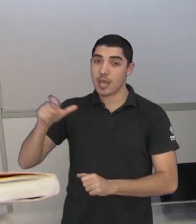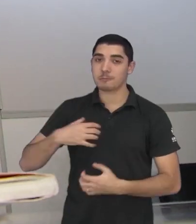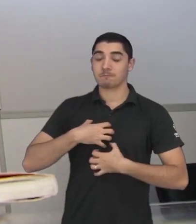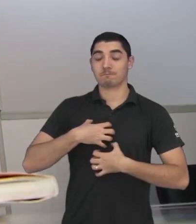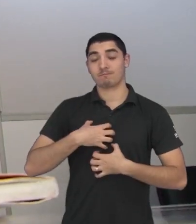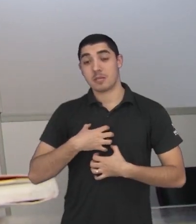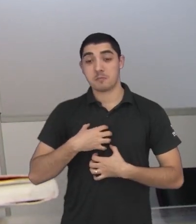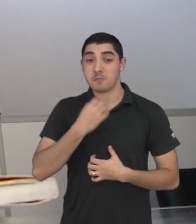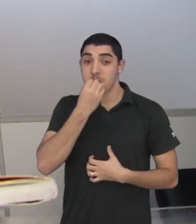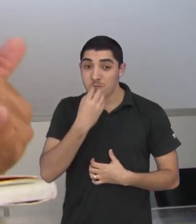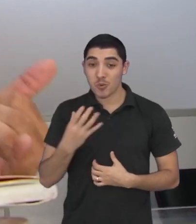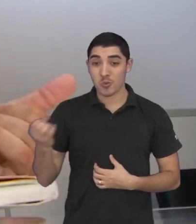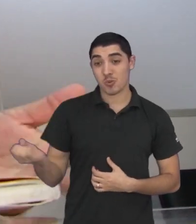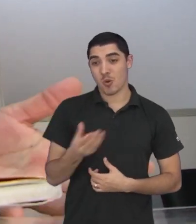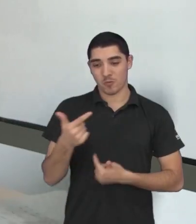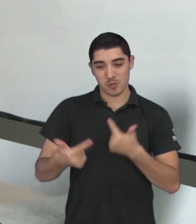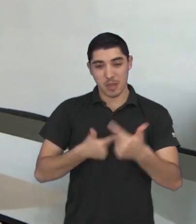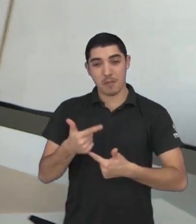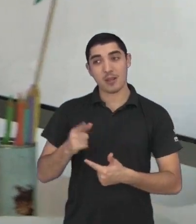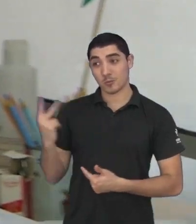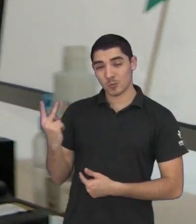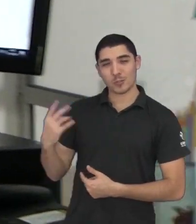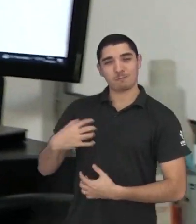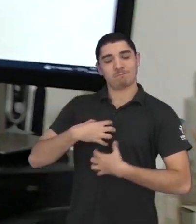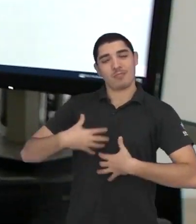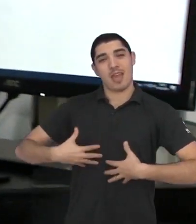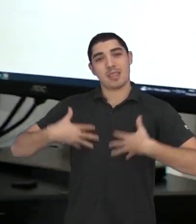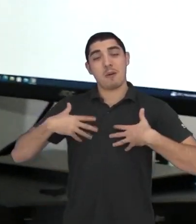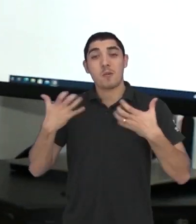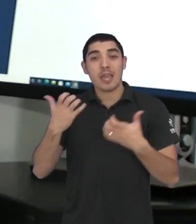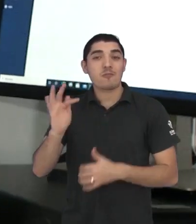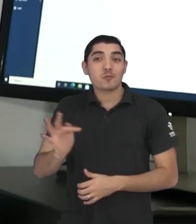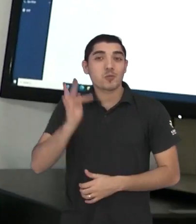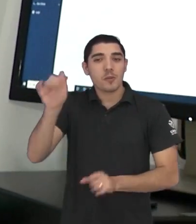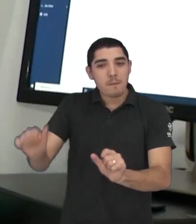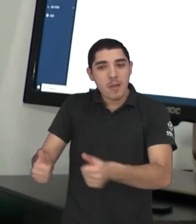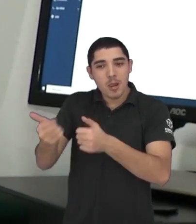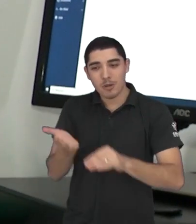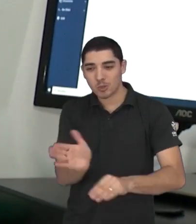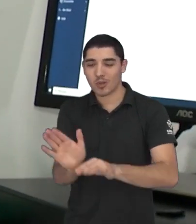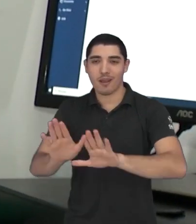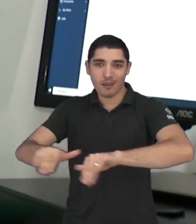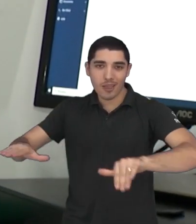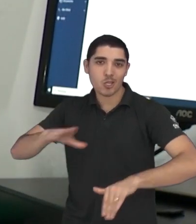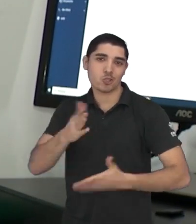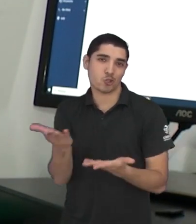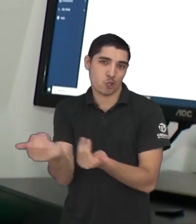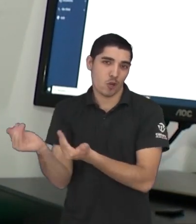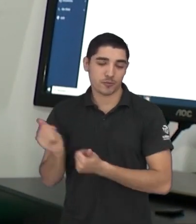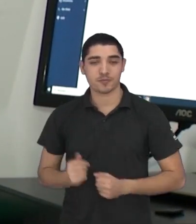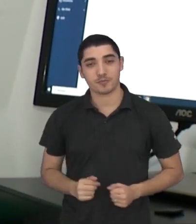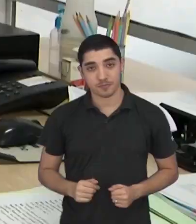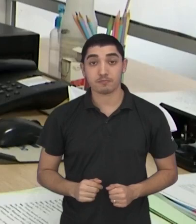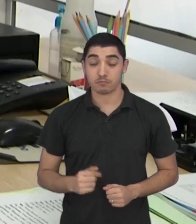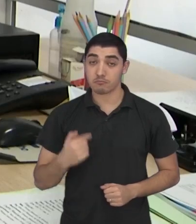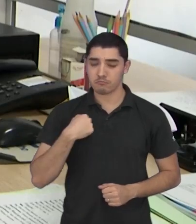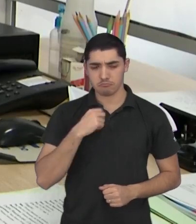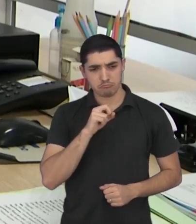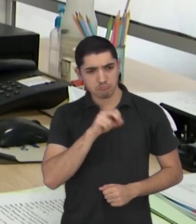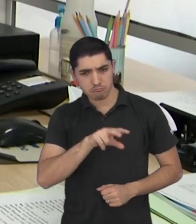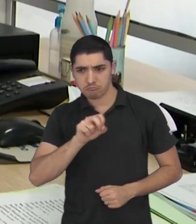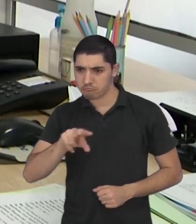pediu serviços de manutenção pública, como capina e tratamento de esgoto. Dulce também exibiu vídeos e fotos em